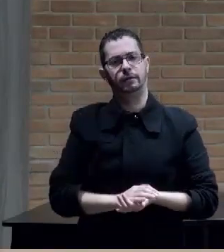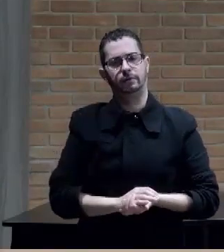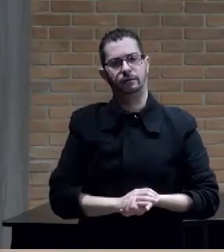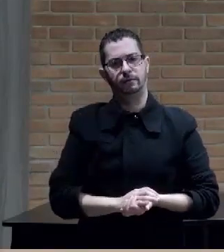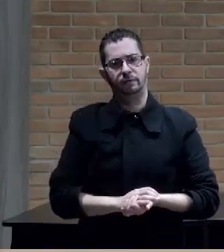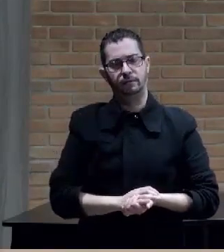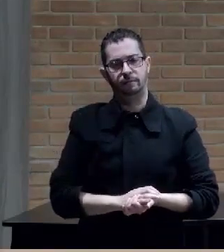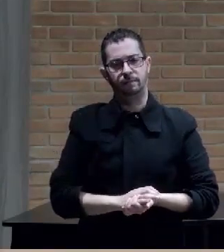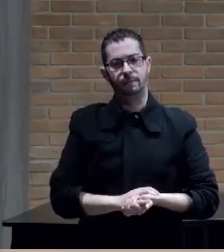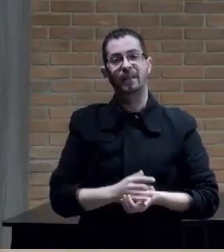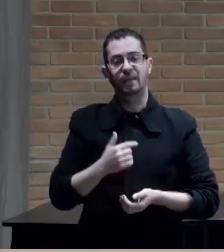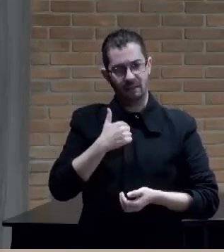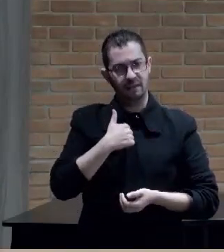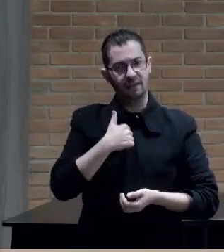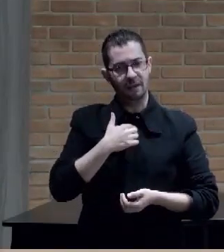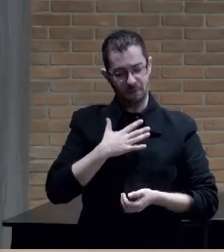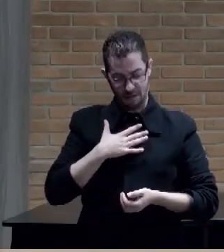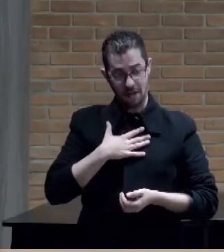E eu falo de mim mesmo,